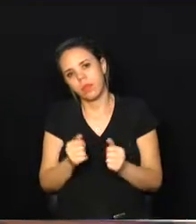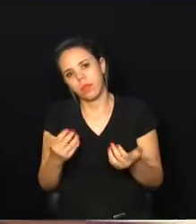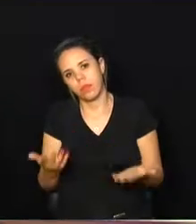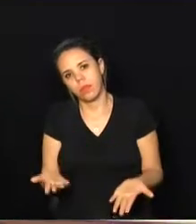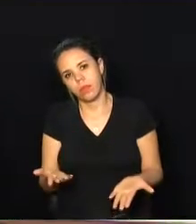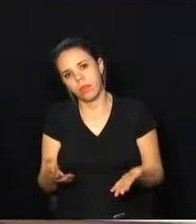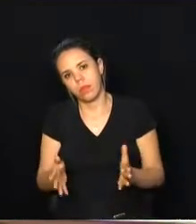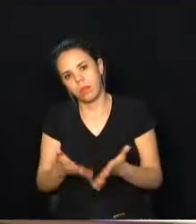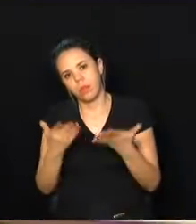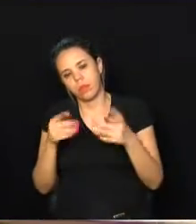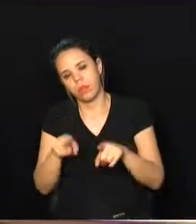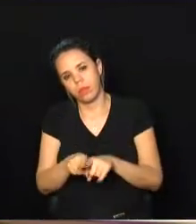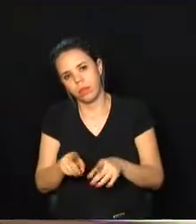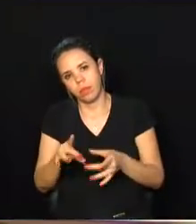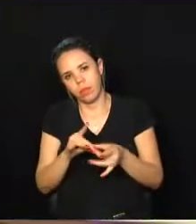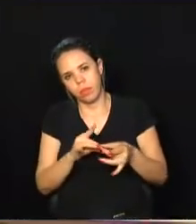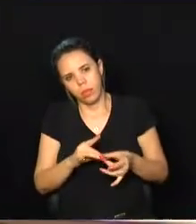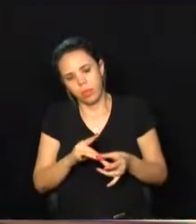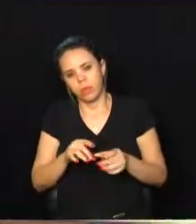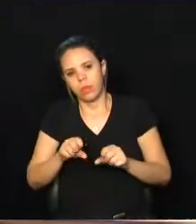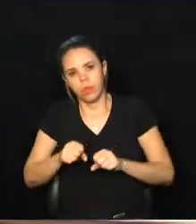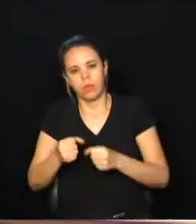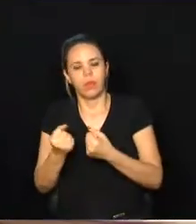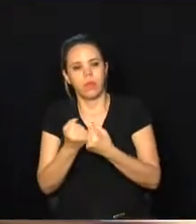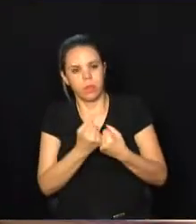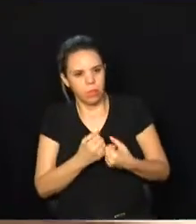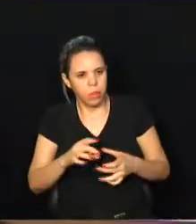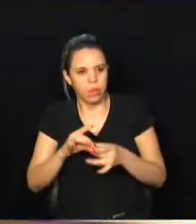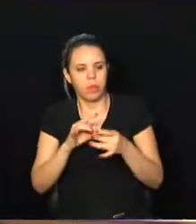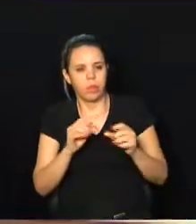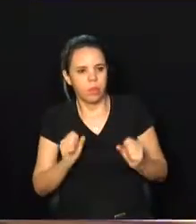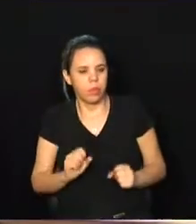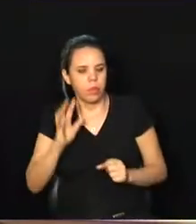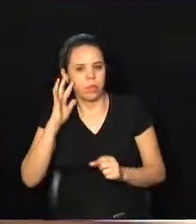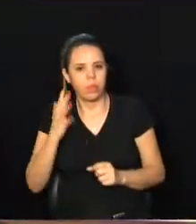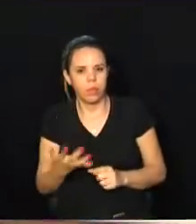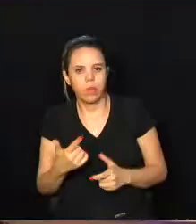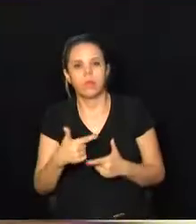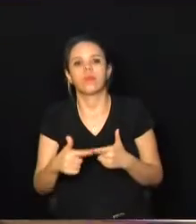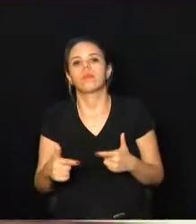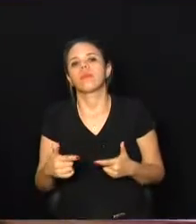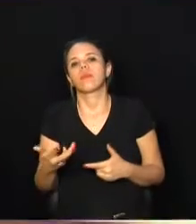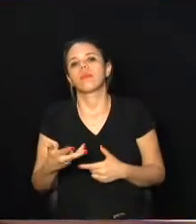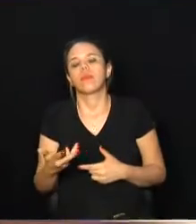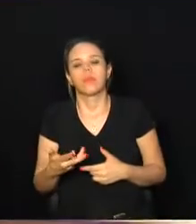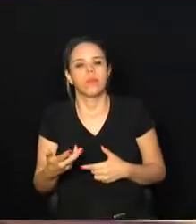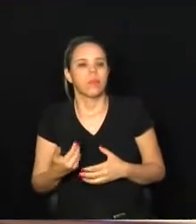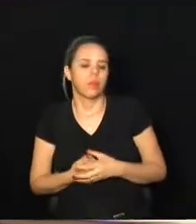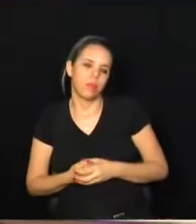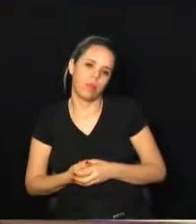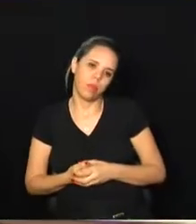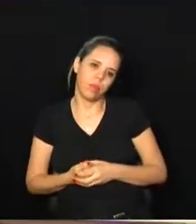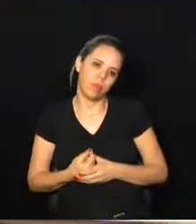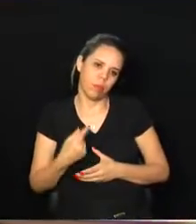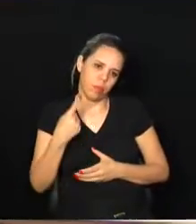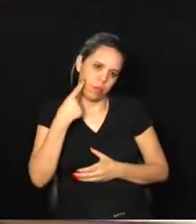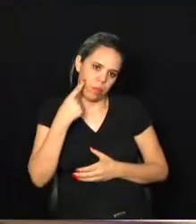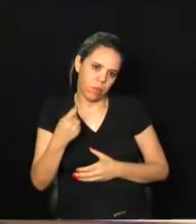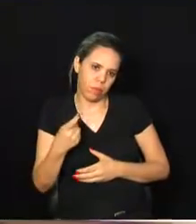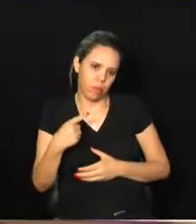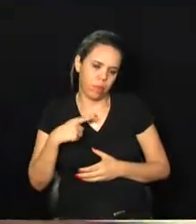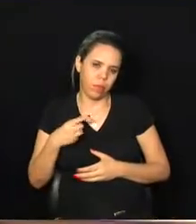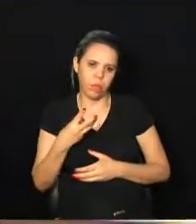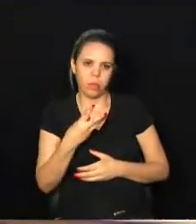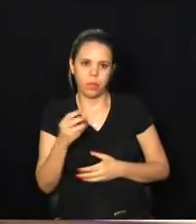gente agregar forças para poder resolver esses problemas aí, porque é interessante. Eu também estou há